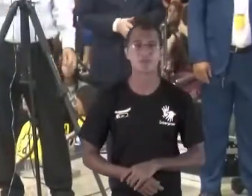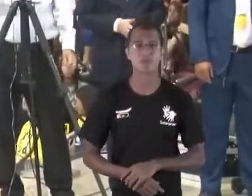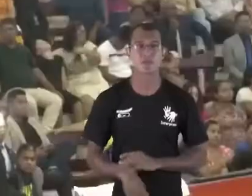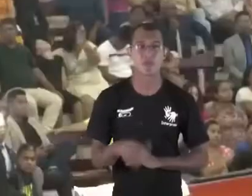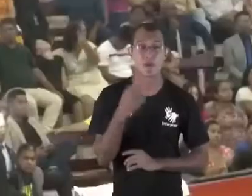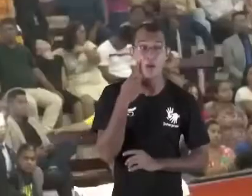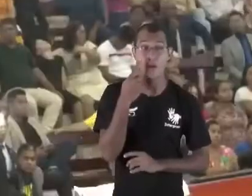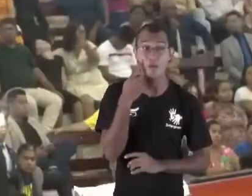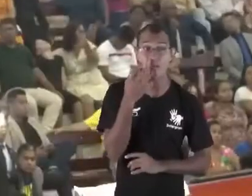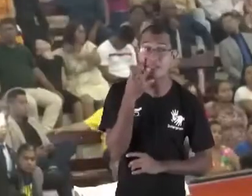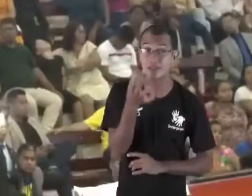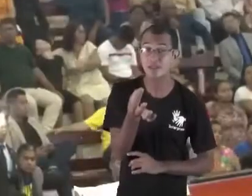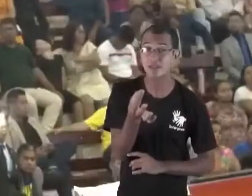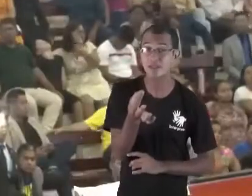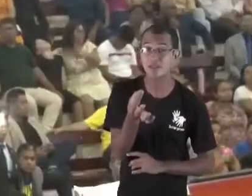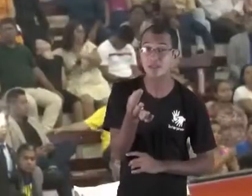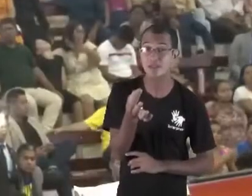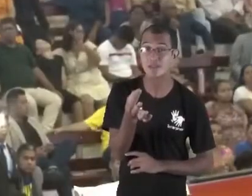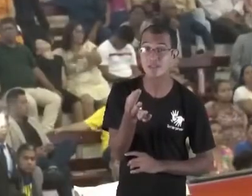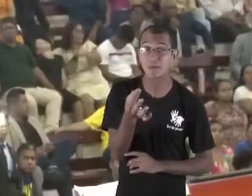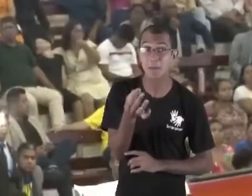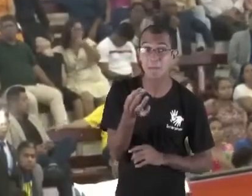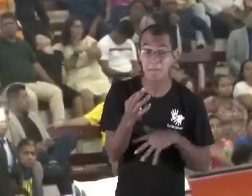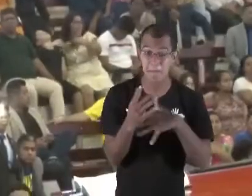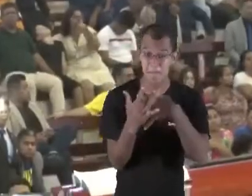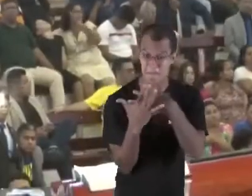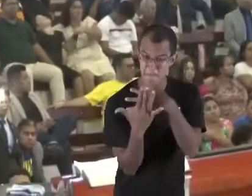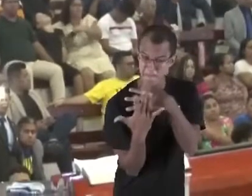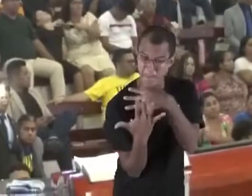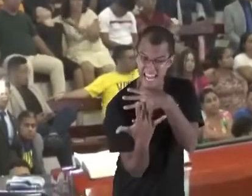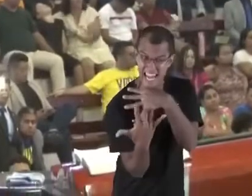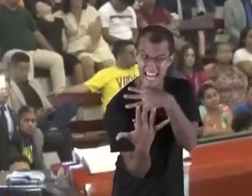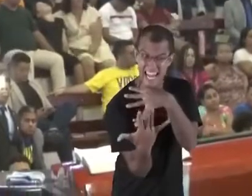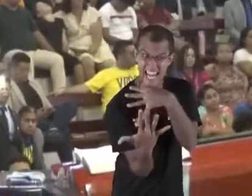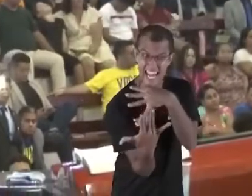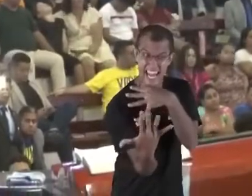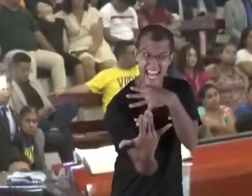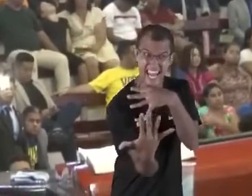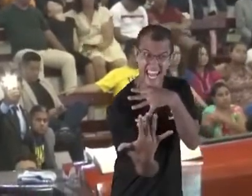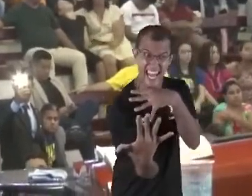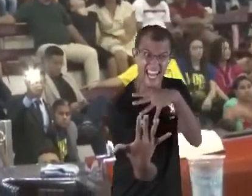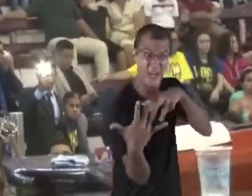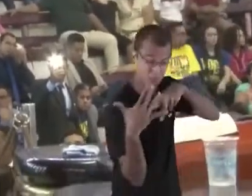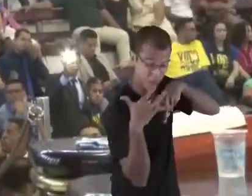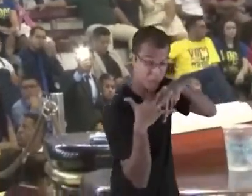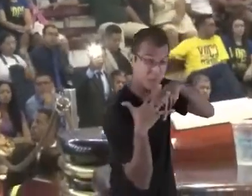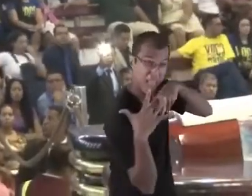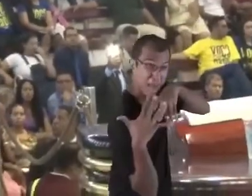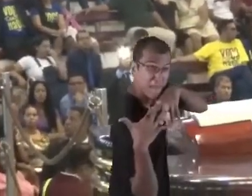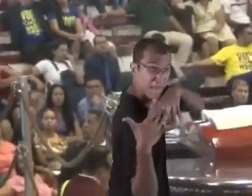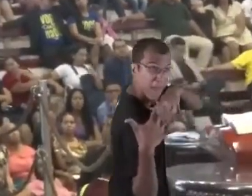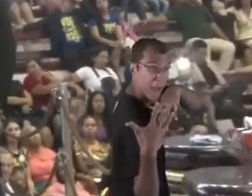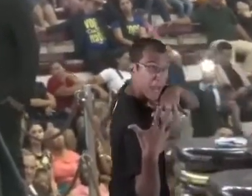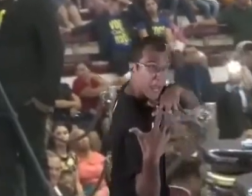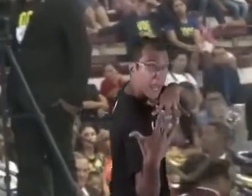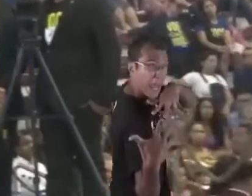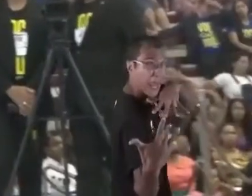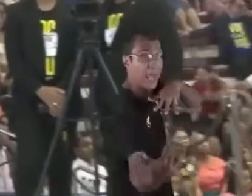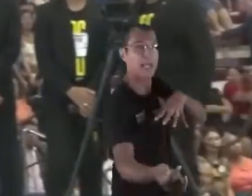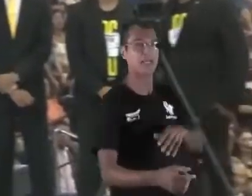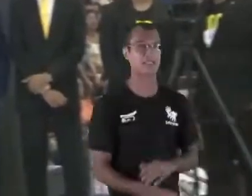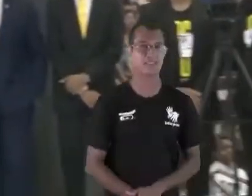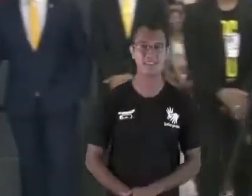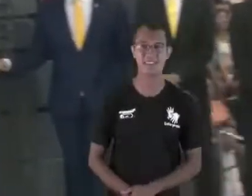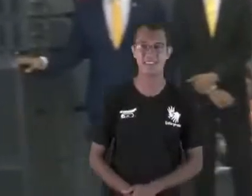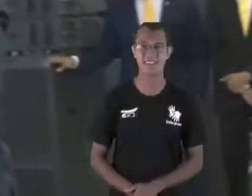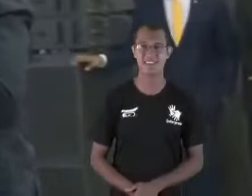Verso 7. Eram brilhantes. Os pés eram o quê? Era o